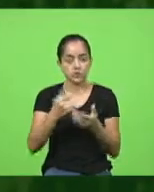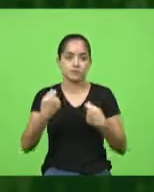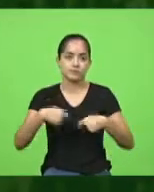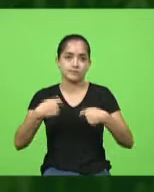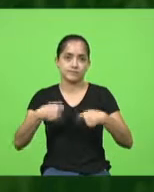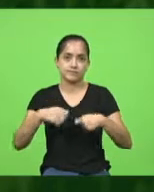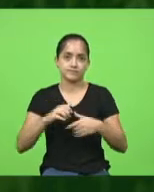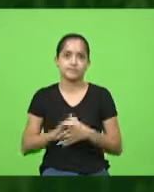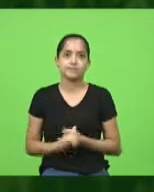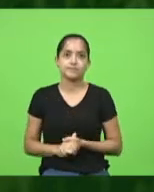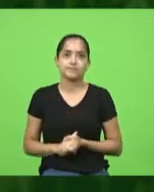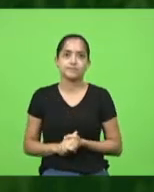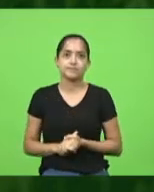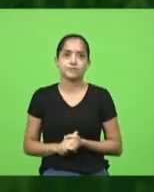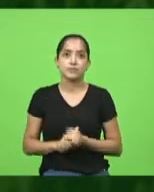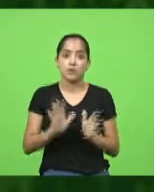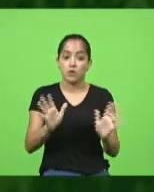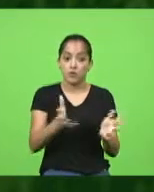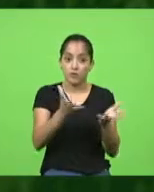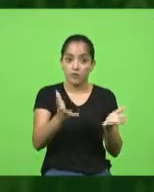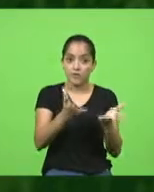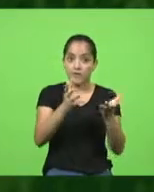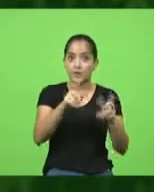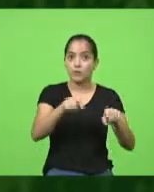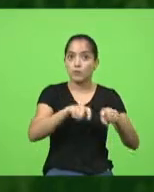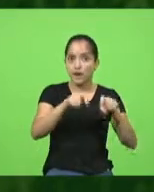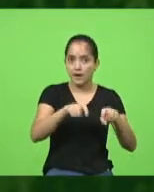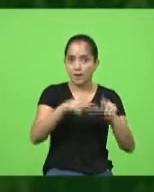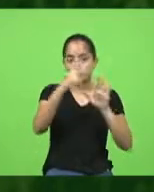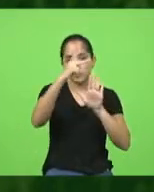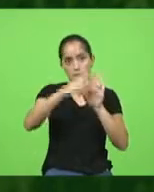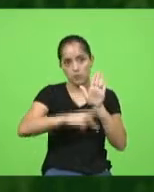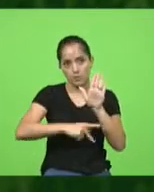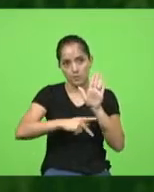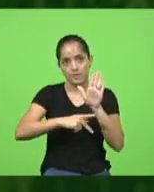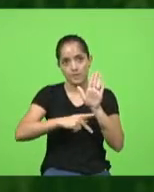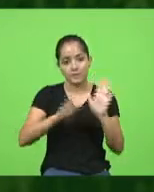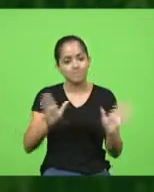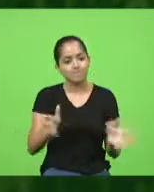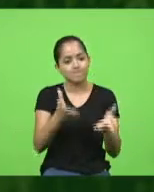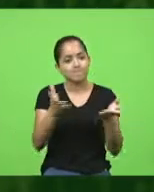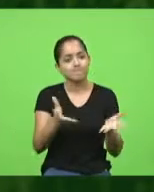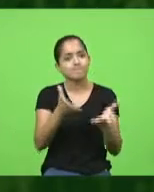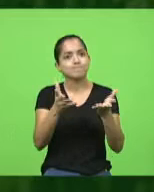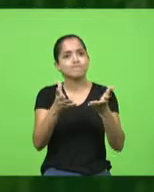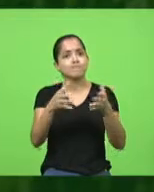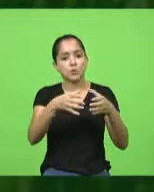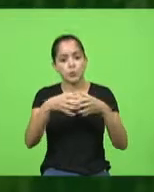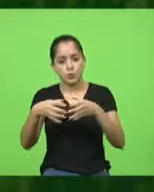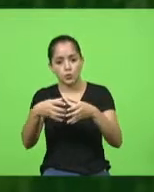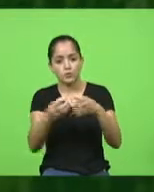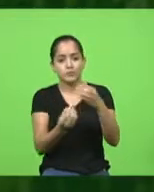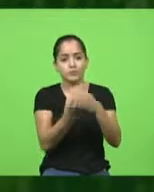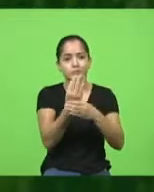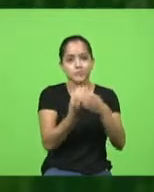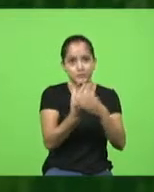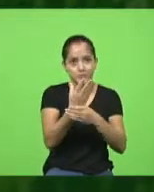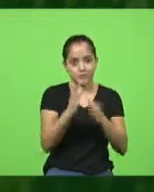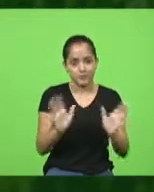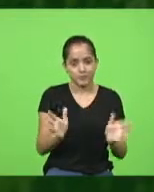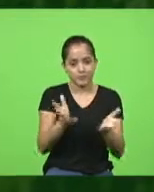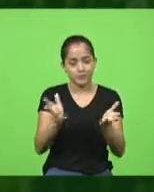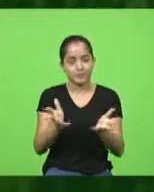do campo. O Fomento Agro, que é um programa para fomentar as cadeias produtivas do